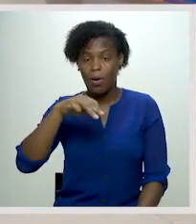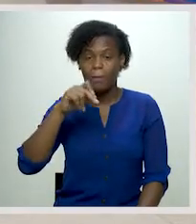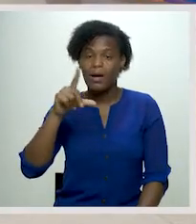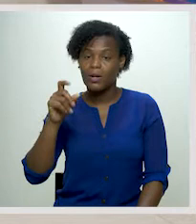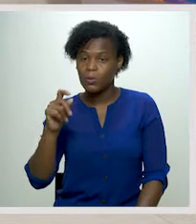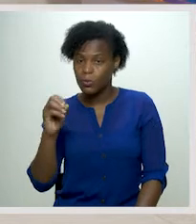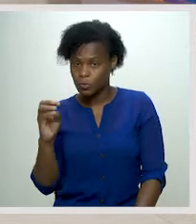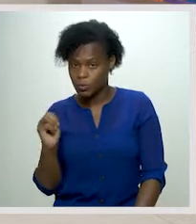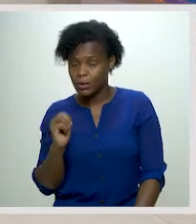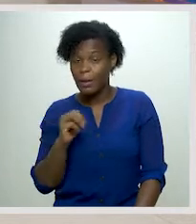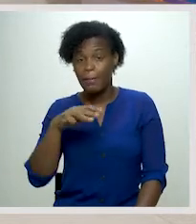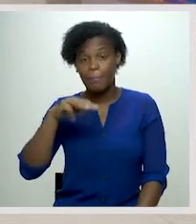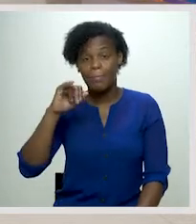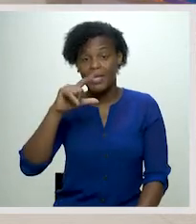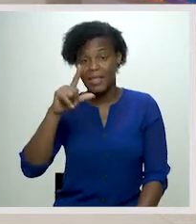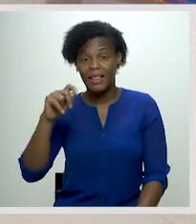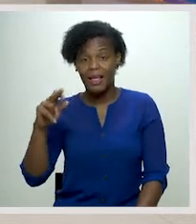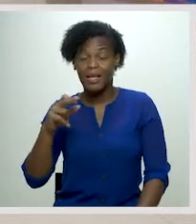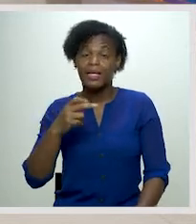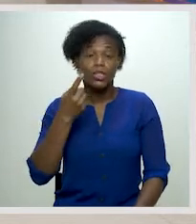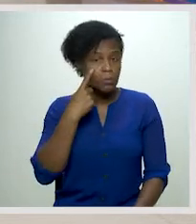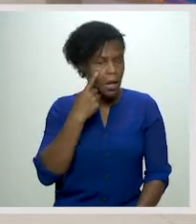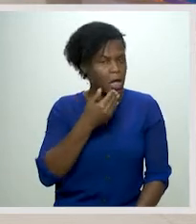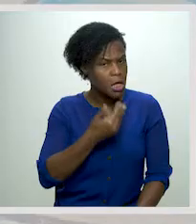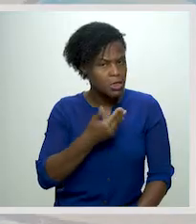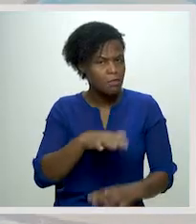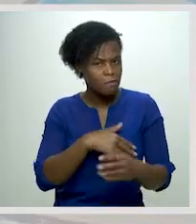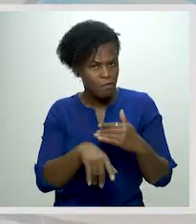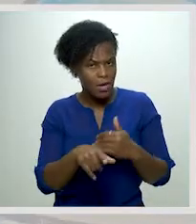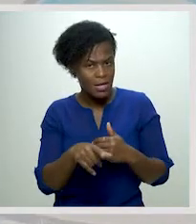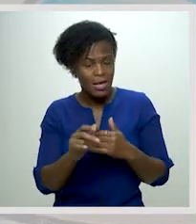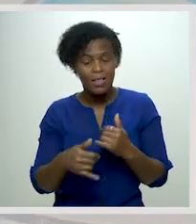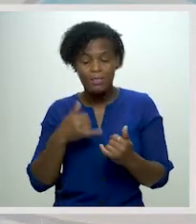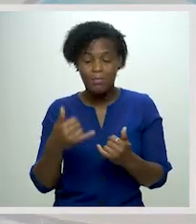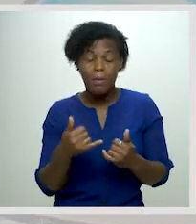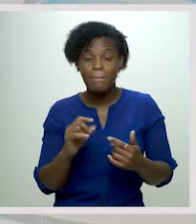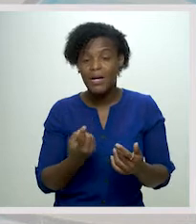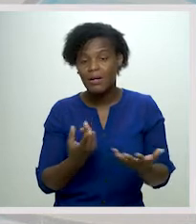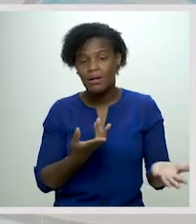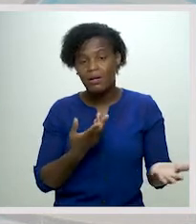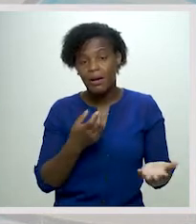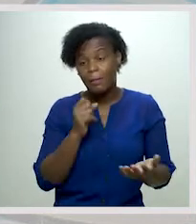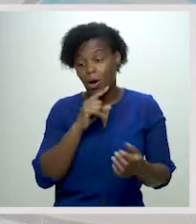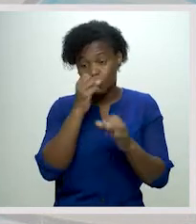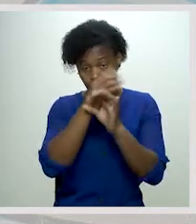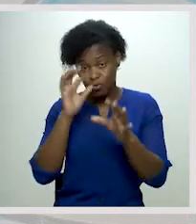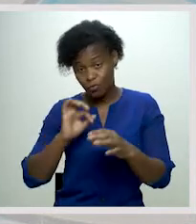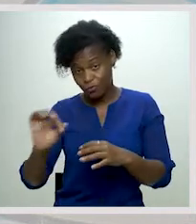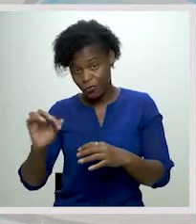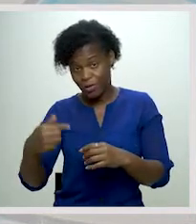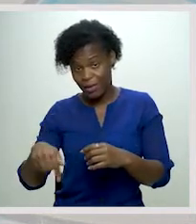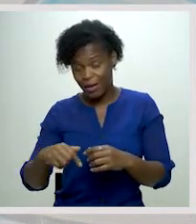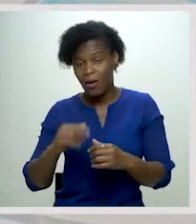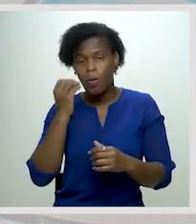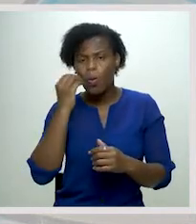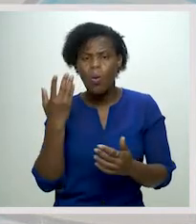Então, Miller testou, fez essa experiência, no sentido que de tirar as suas